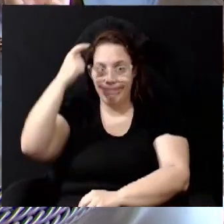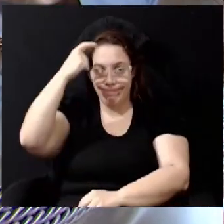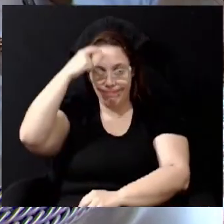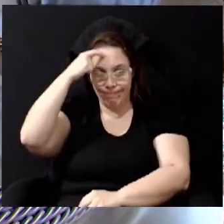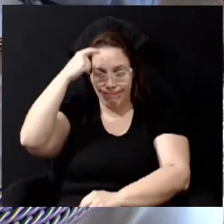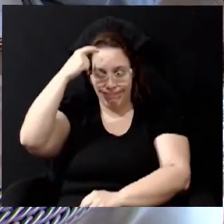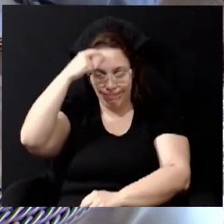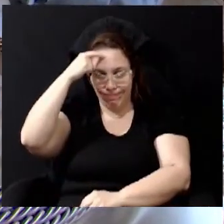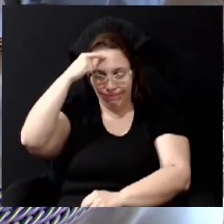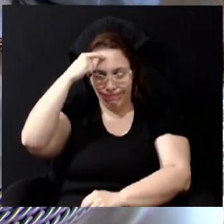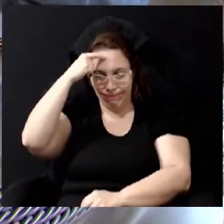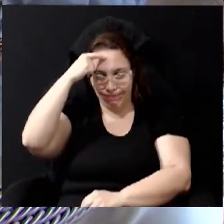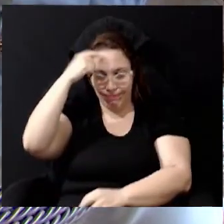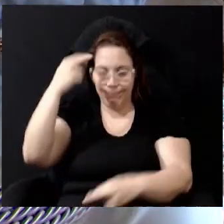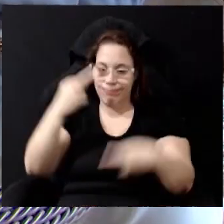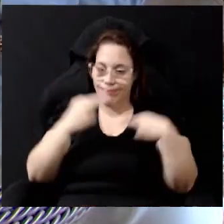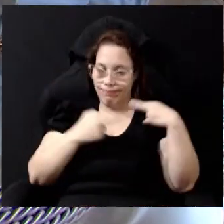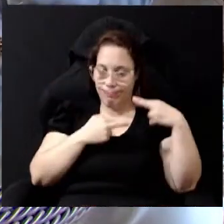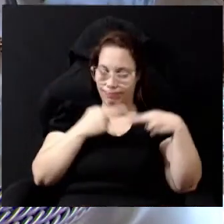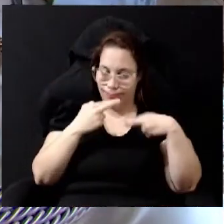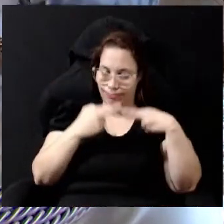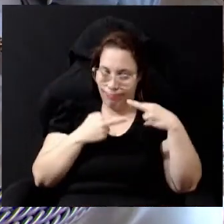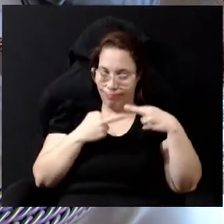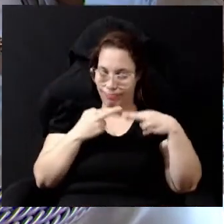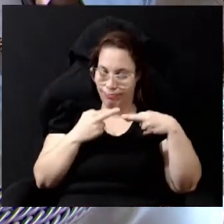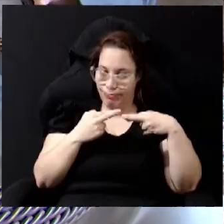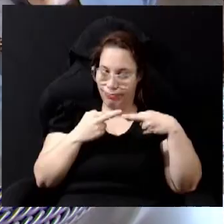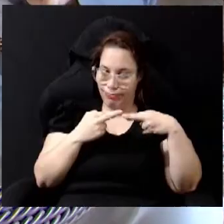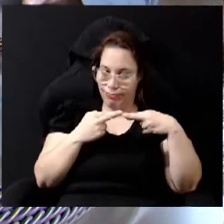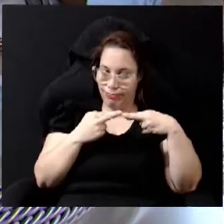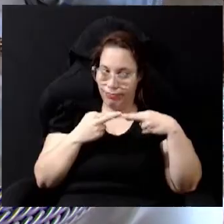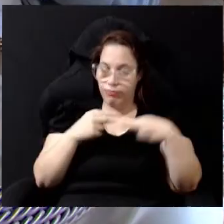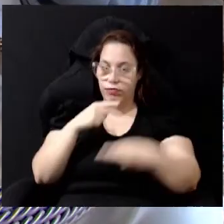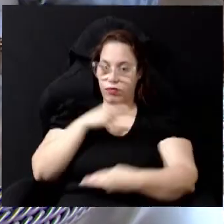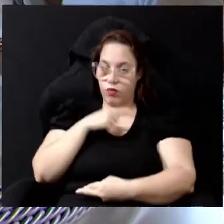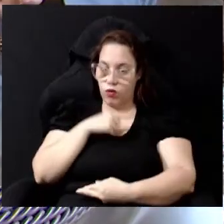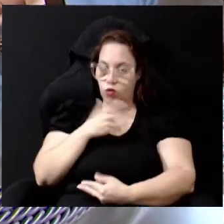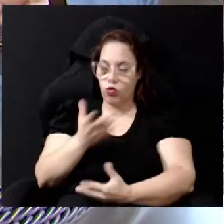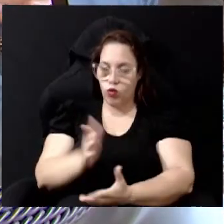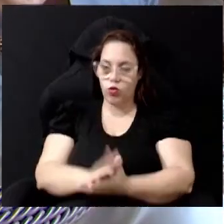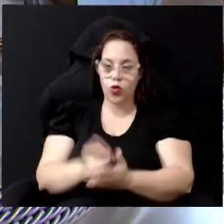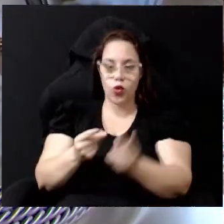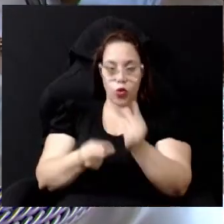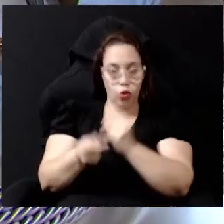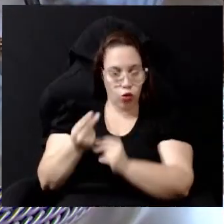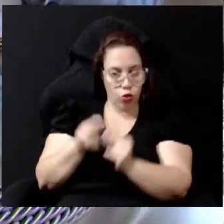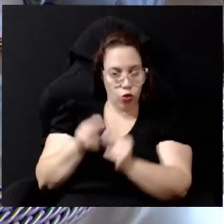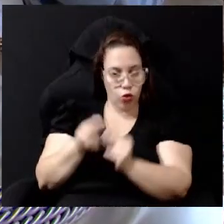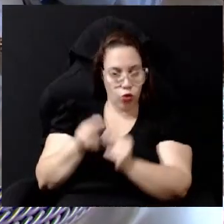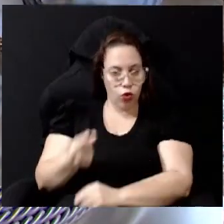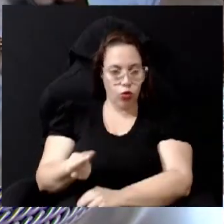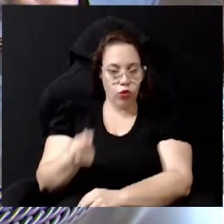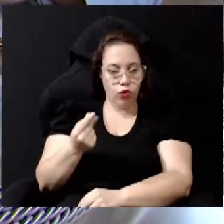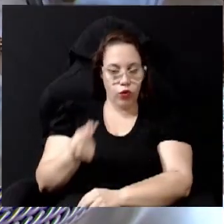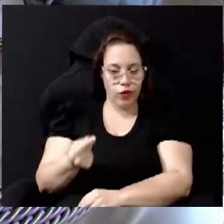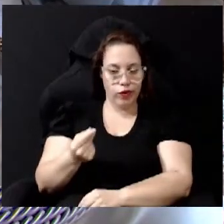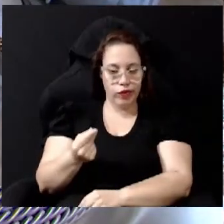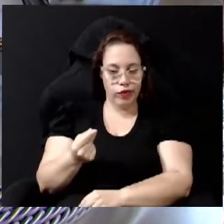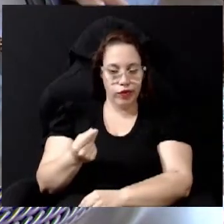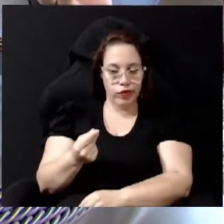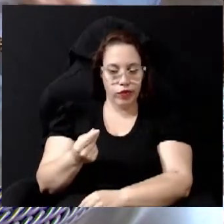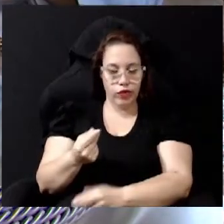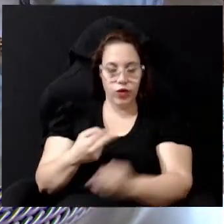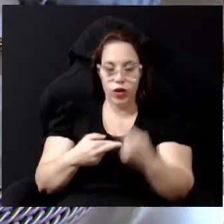com relação às relações que ela tem com o dinheiro, com as relações de consumo e com as relações